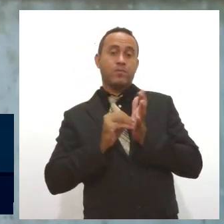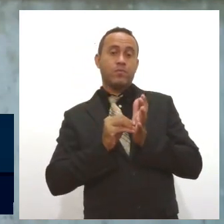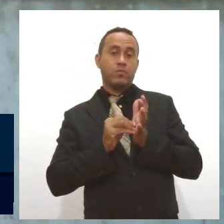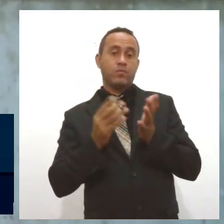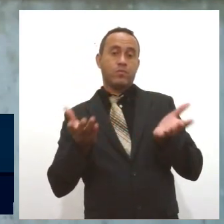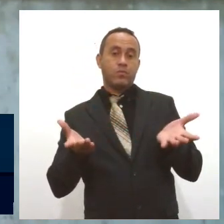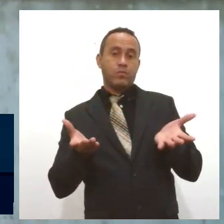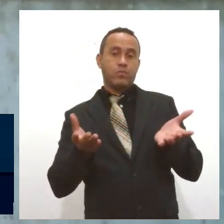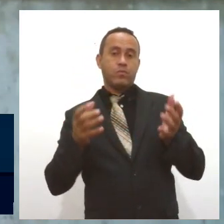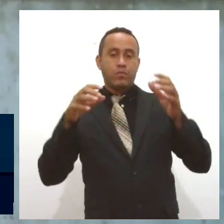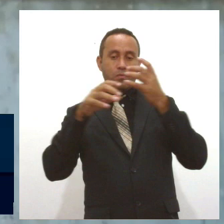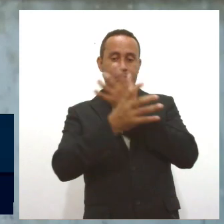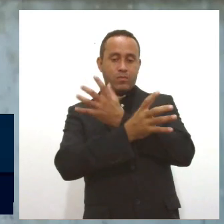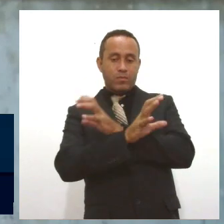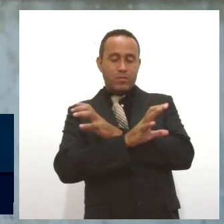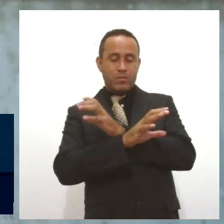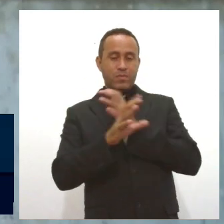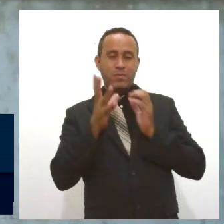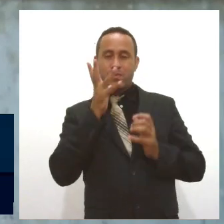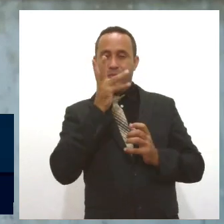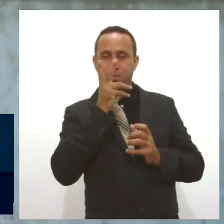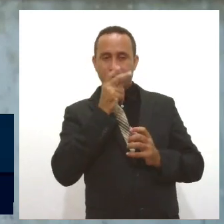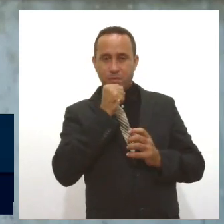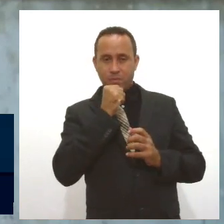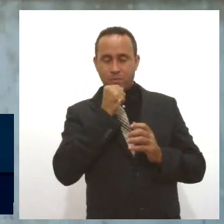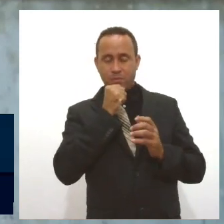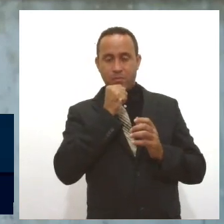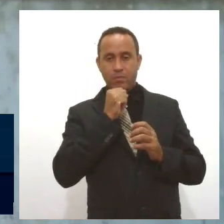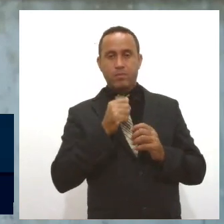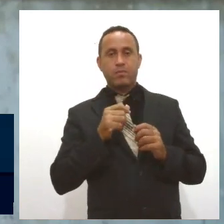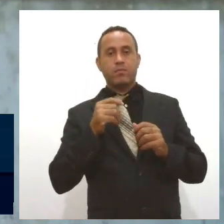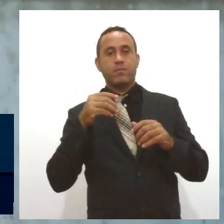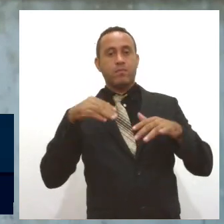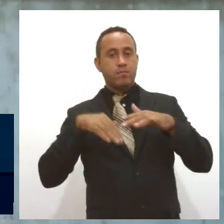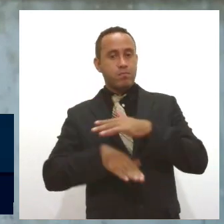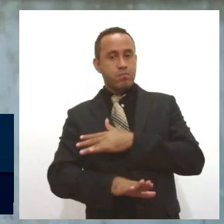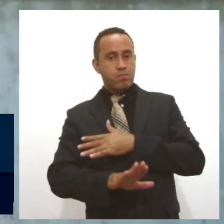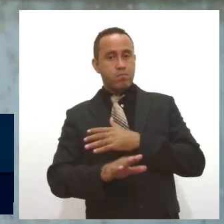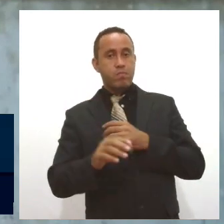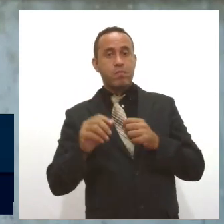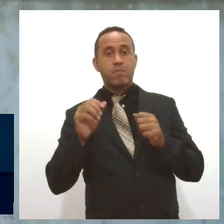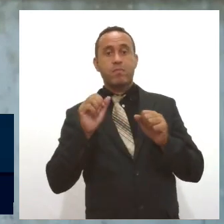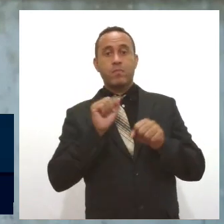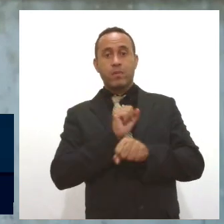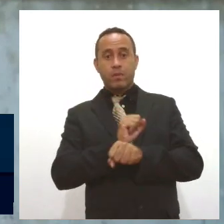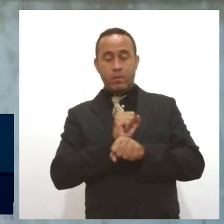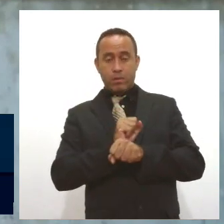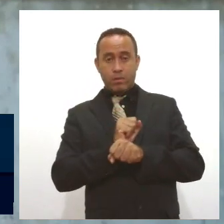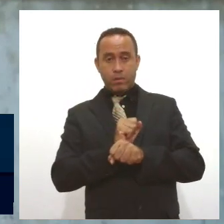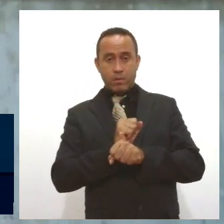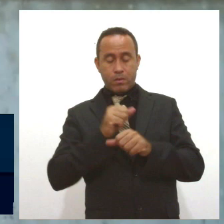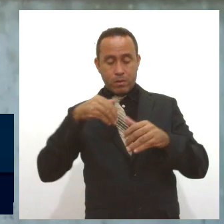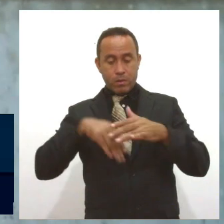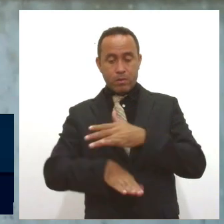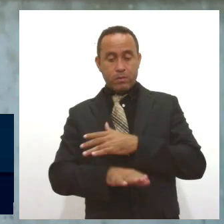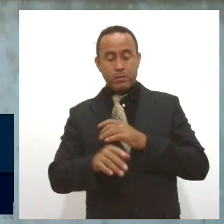Então, essa estiagem prolongada não afetou somente o recurso hídrico de superfície, ela terminou afetando o recurso hídrico